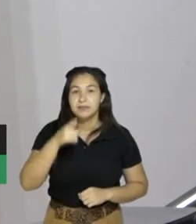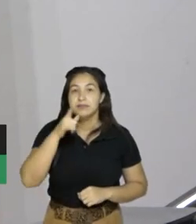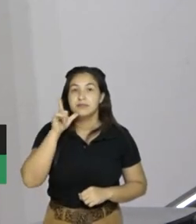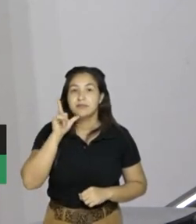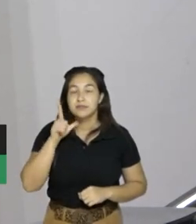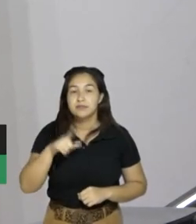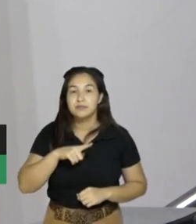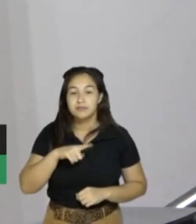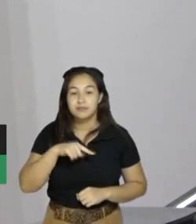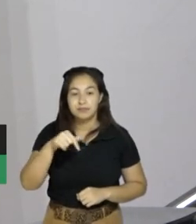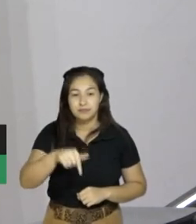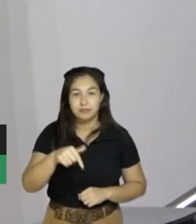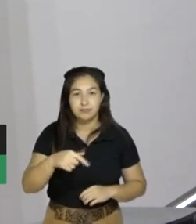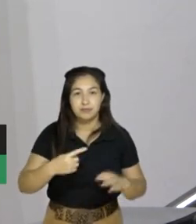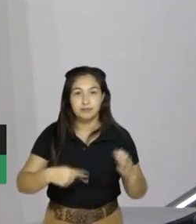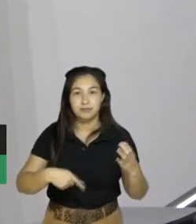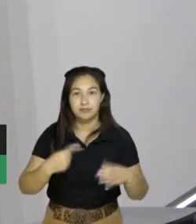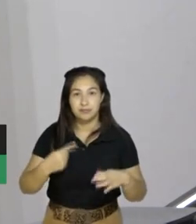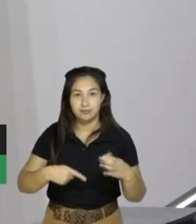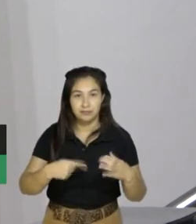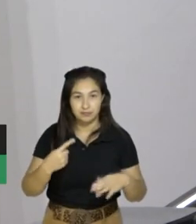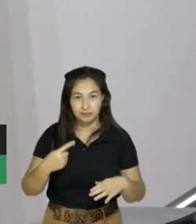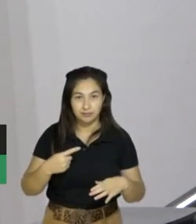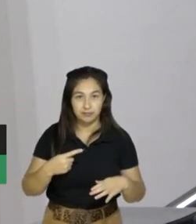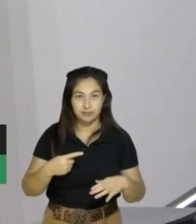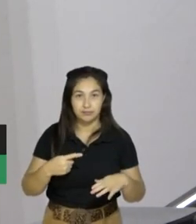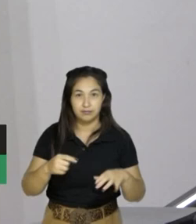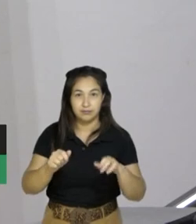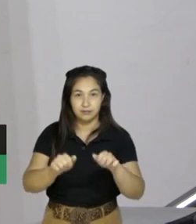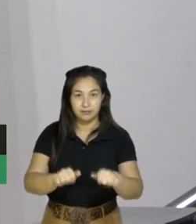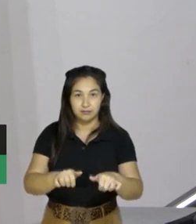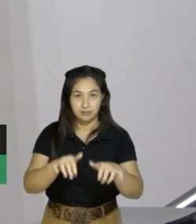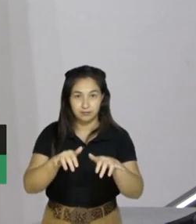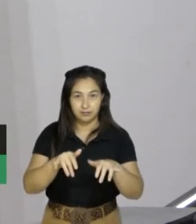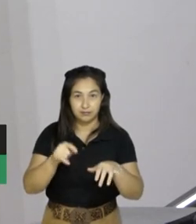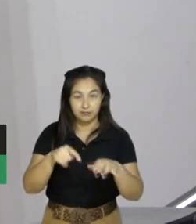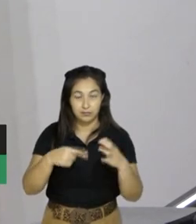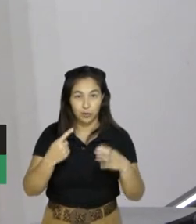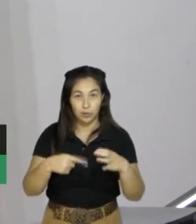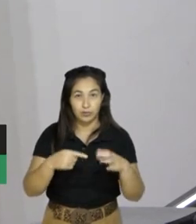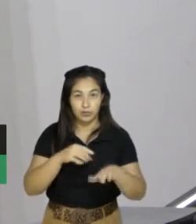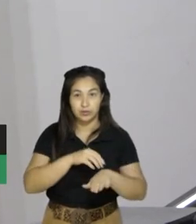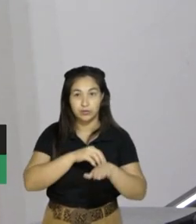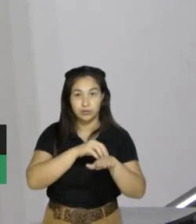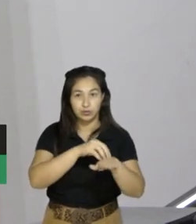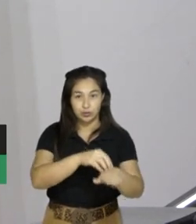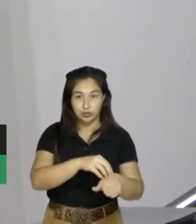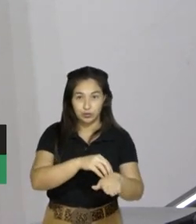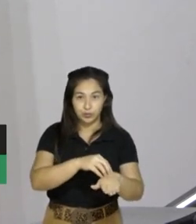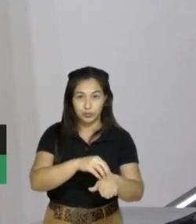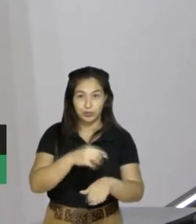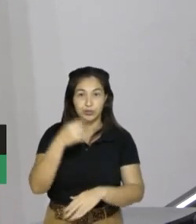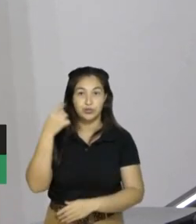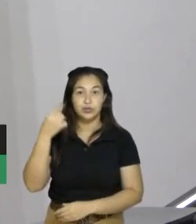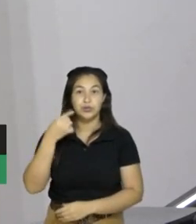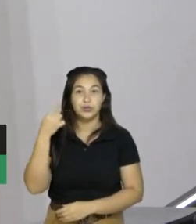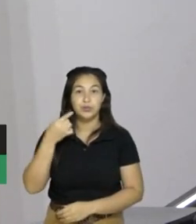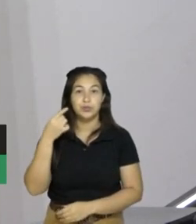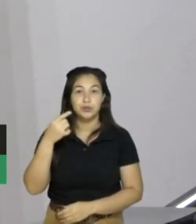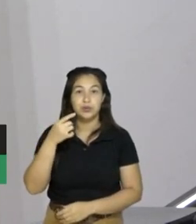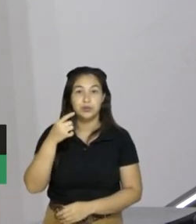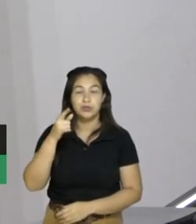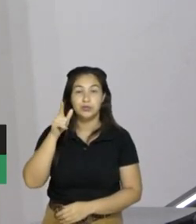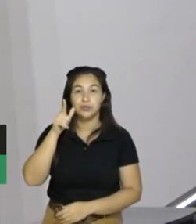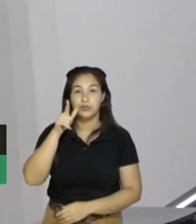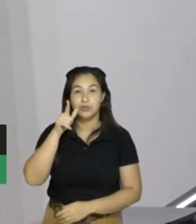na comissão na comissão de transporte de vida pelo Deputado é Lunelli